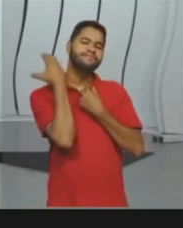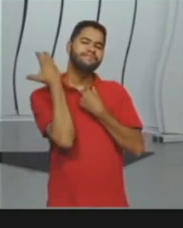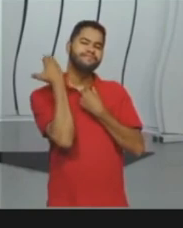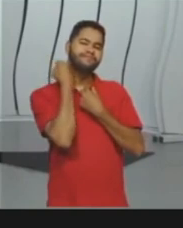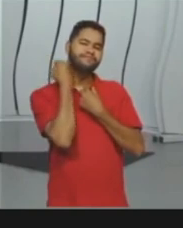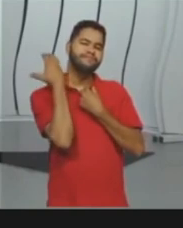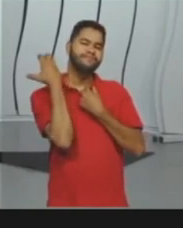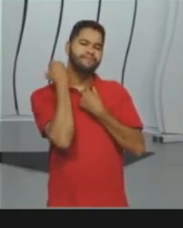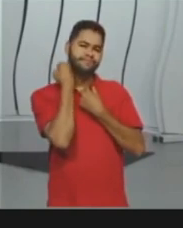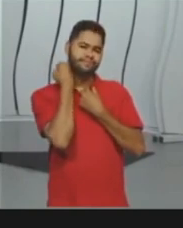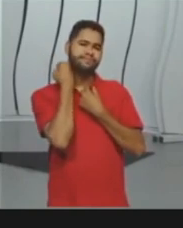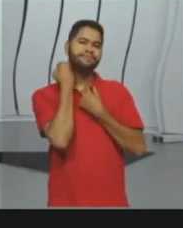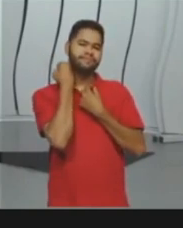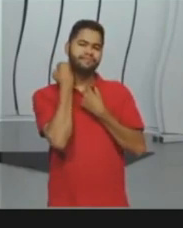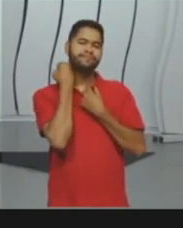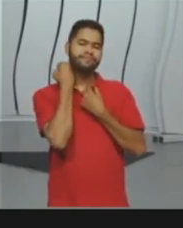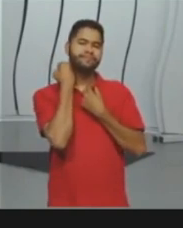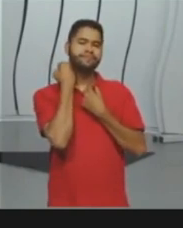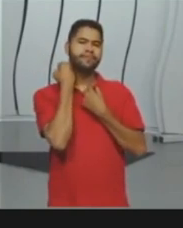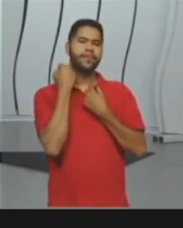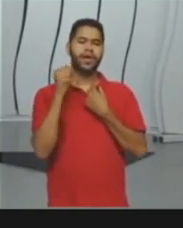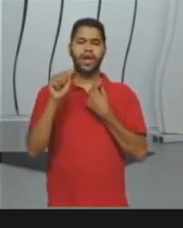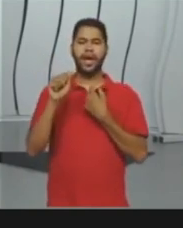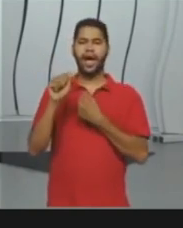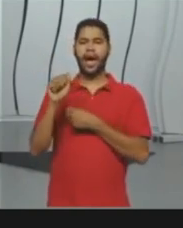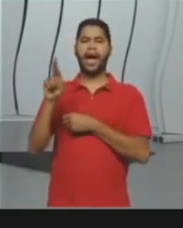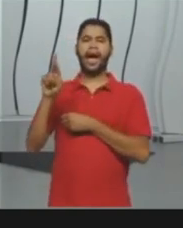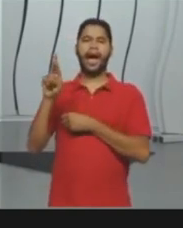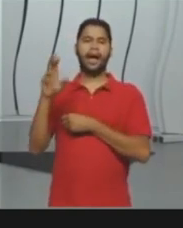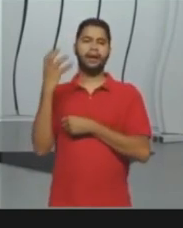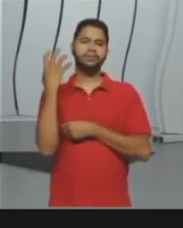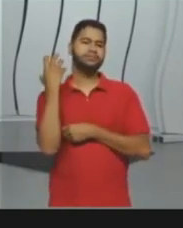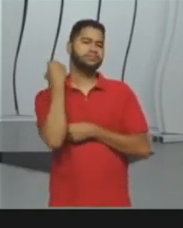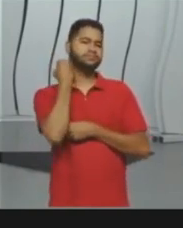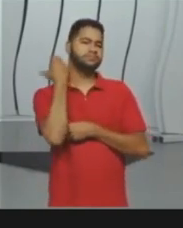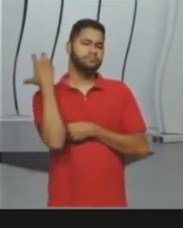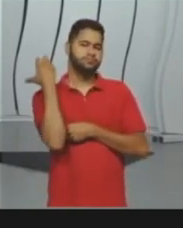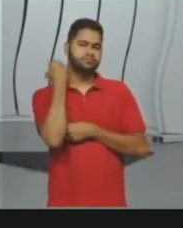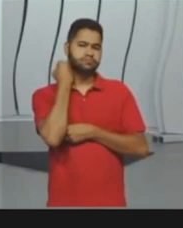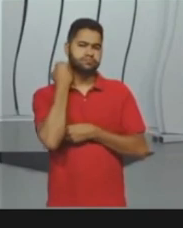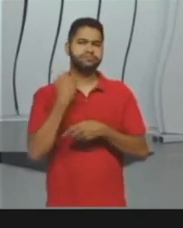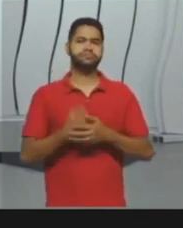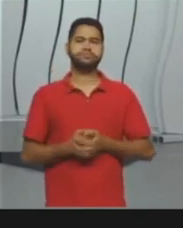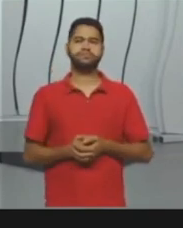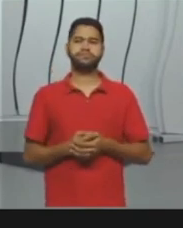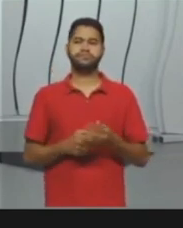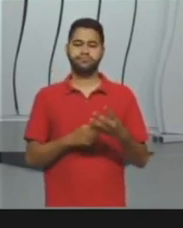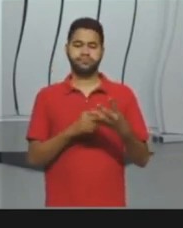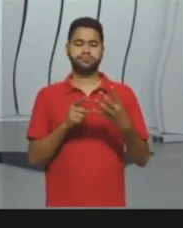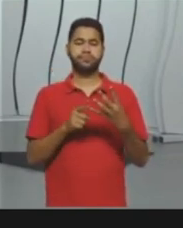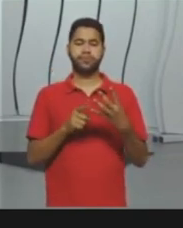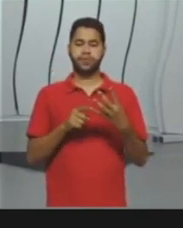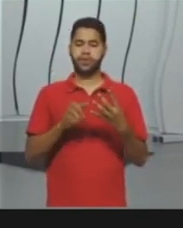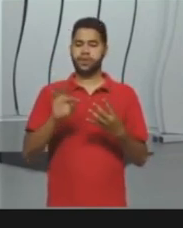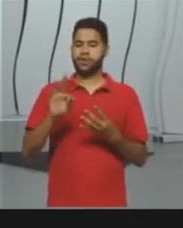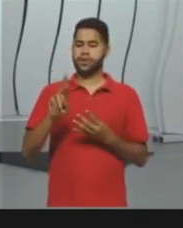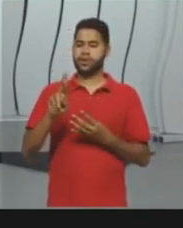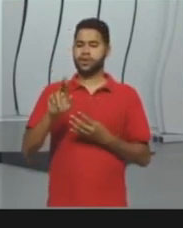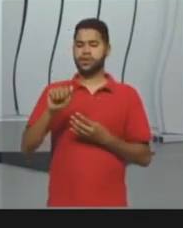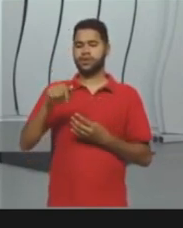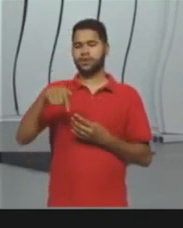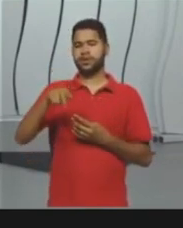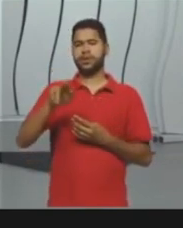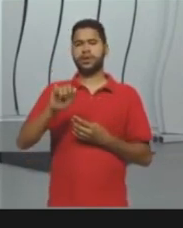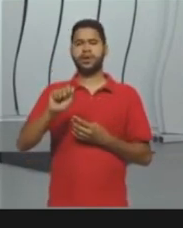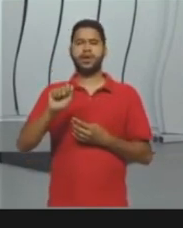cortes laterais nos peixes. Ali dentro ele tem as brânquias que vão retirar oxigênio da água. Respiração